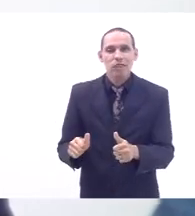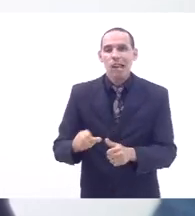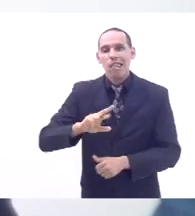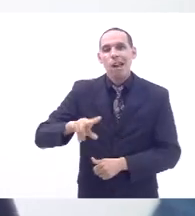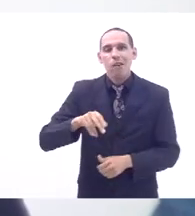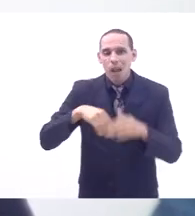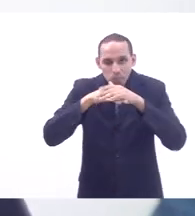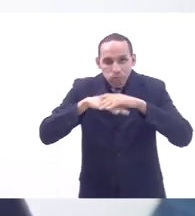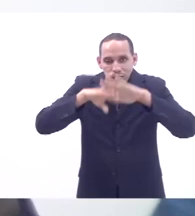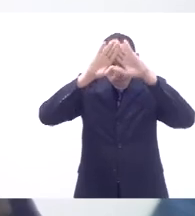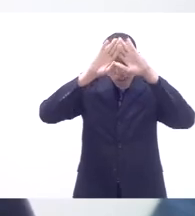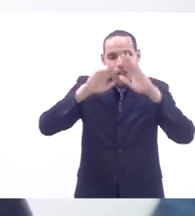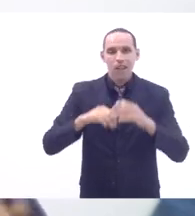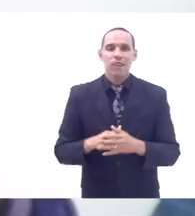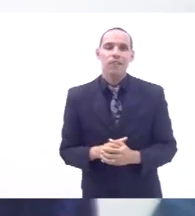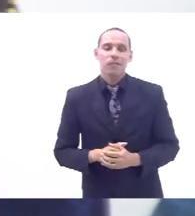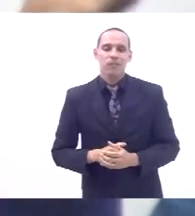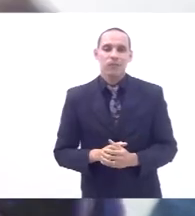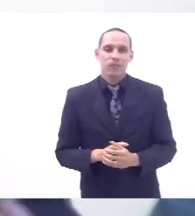orixá,